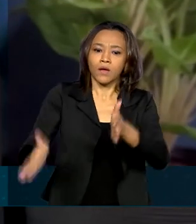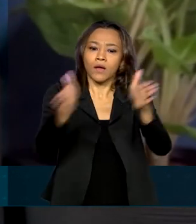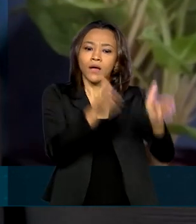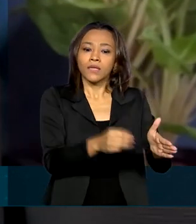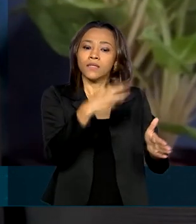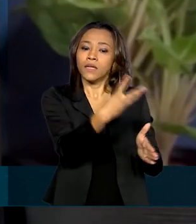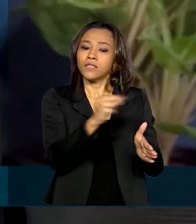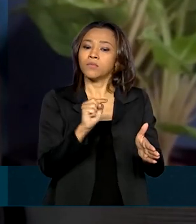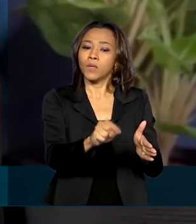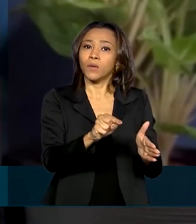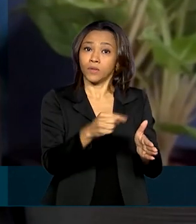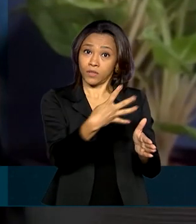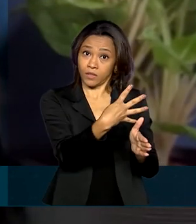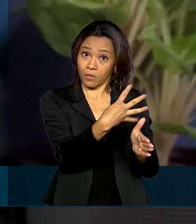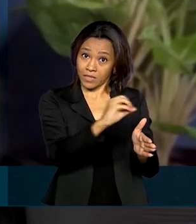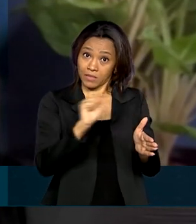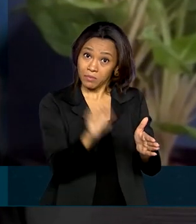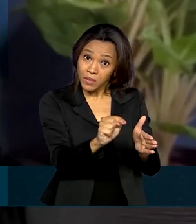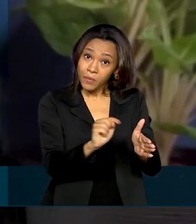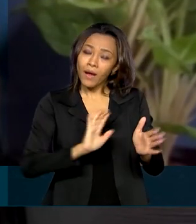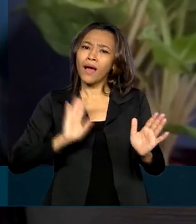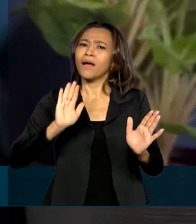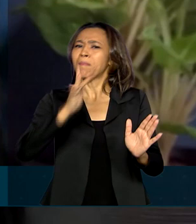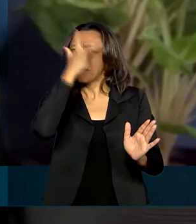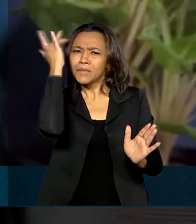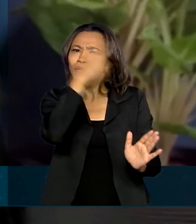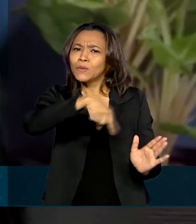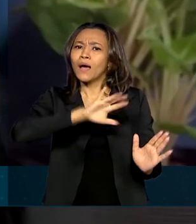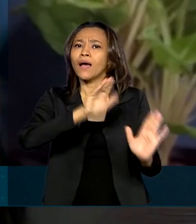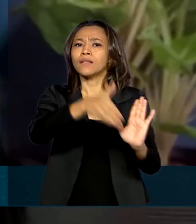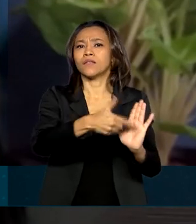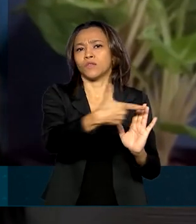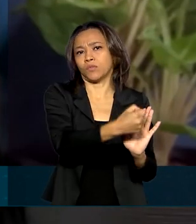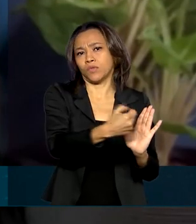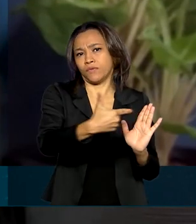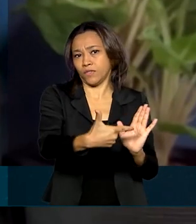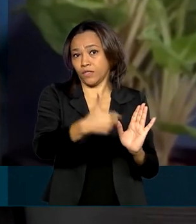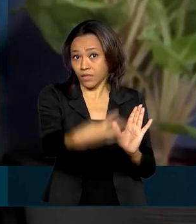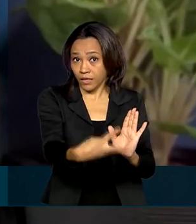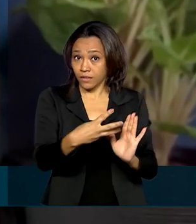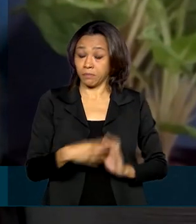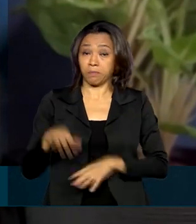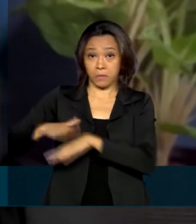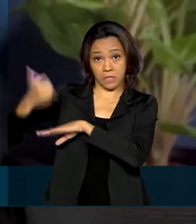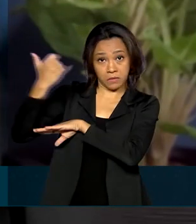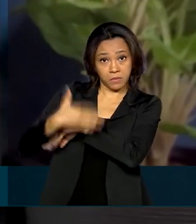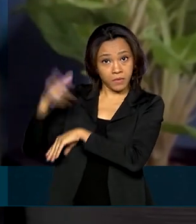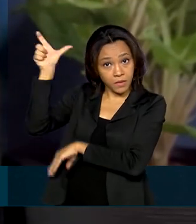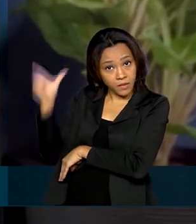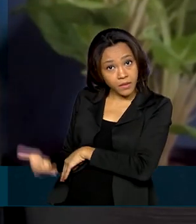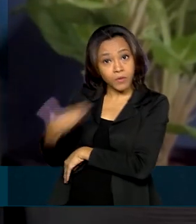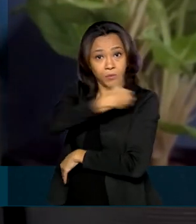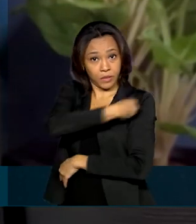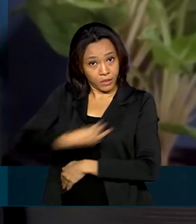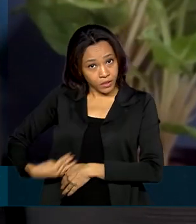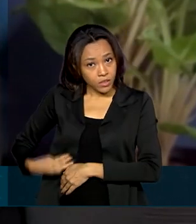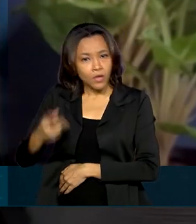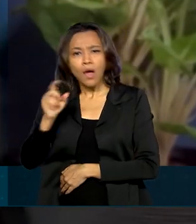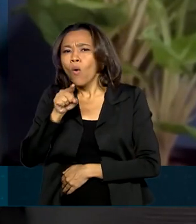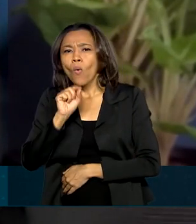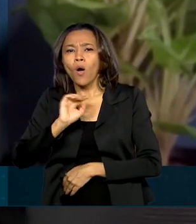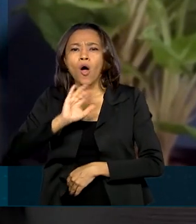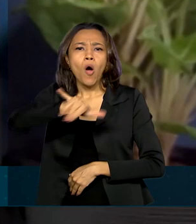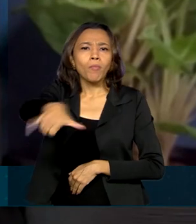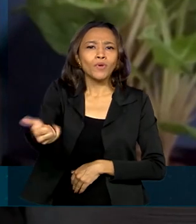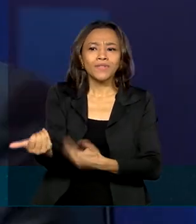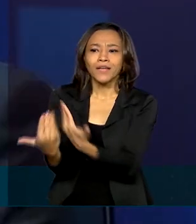3.400.000 pessoas até 2023. Segundo o ministro da Educação, Milton Ribeiro, é hora de abrir